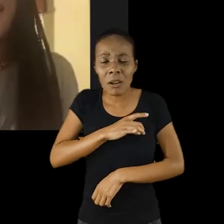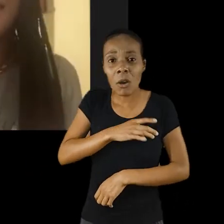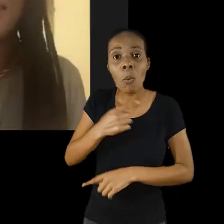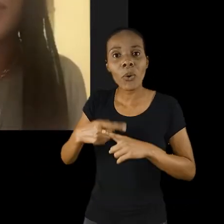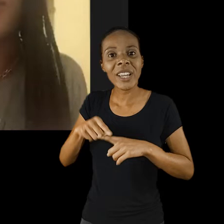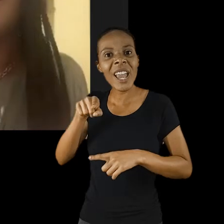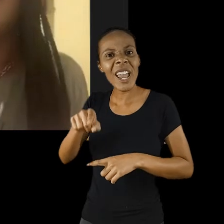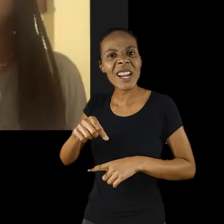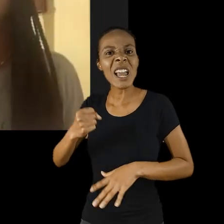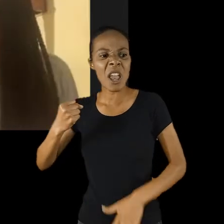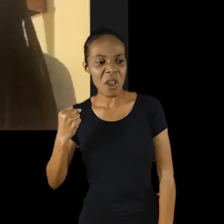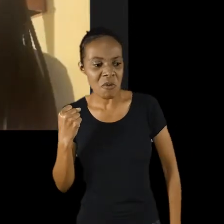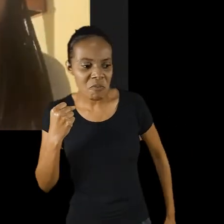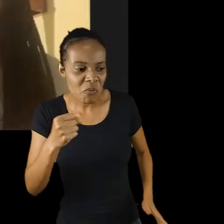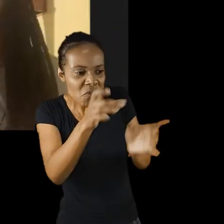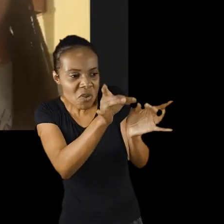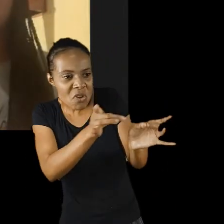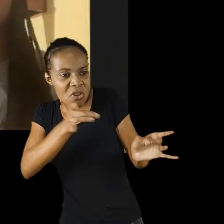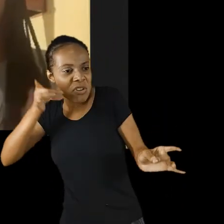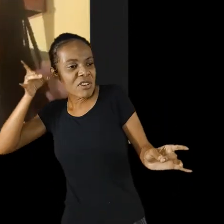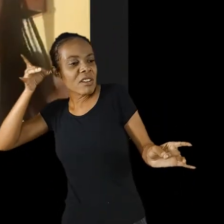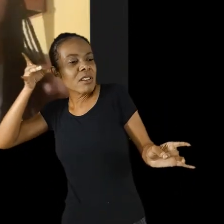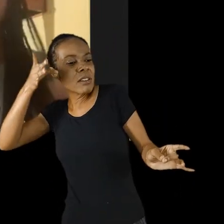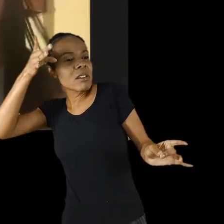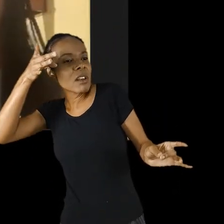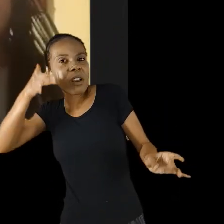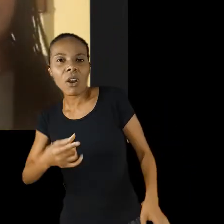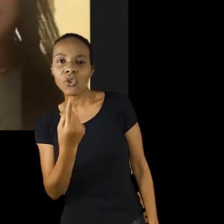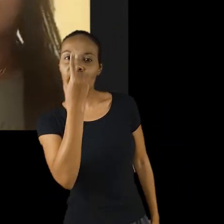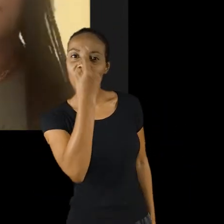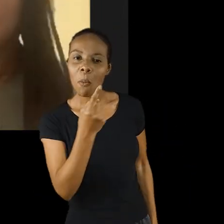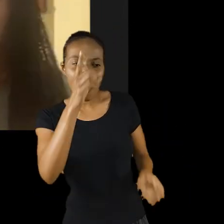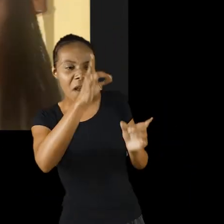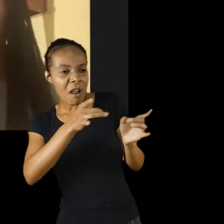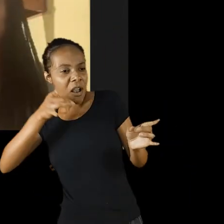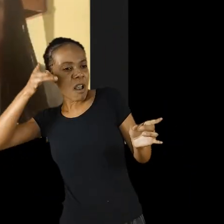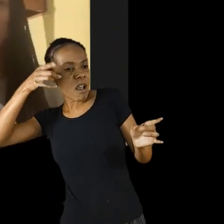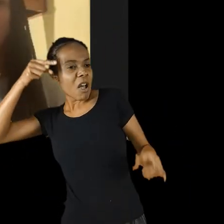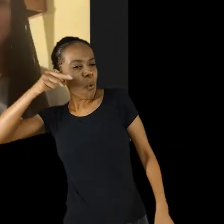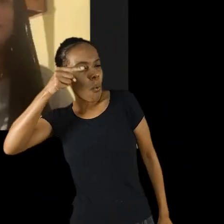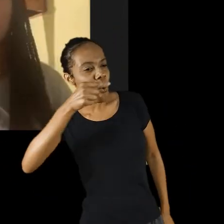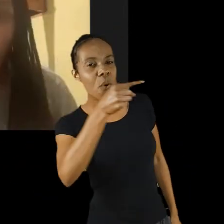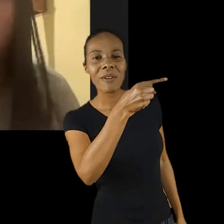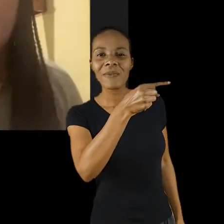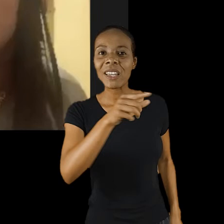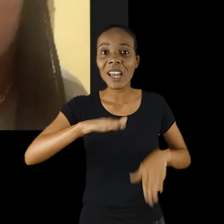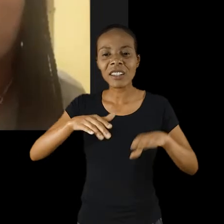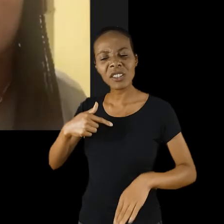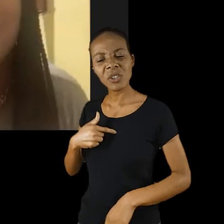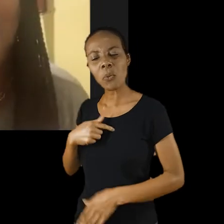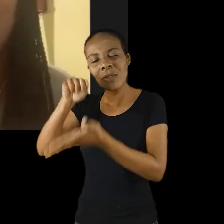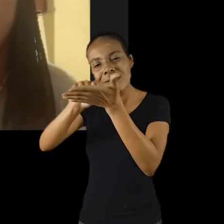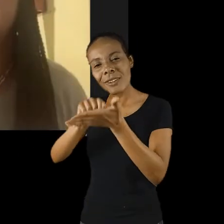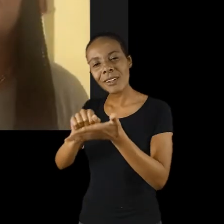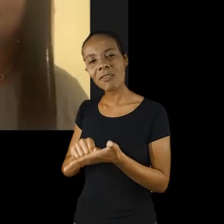uma flecha só. E quando eu escrevo para mostrar para mim mesma, mesmo que eu perceba, se uma outra pessoa me